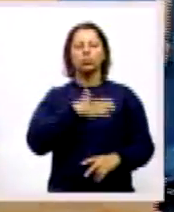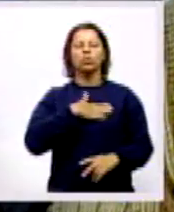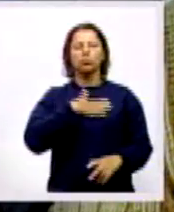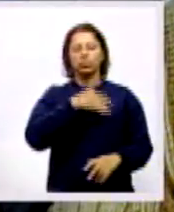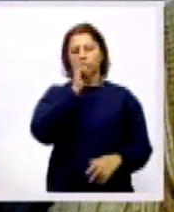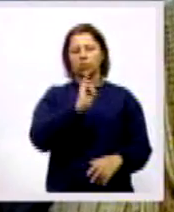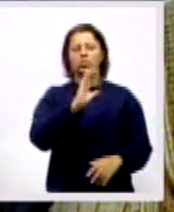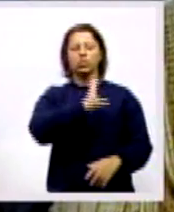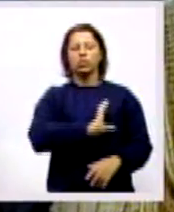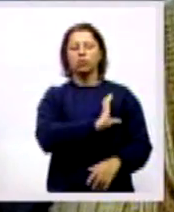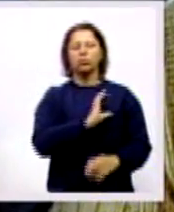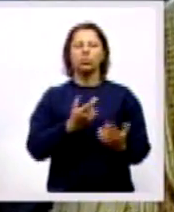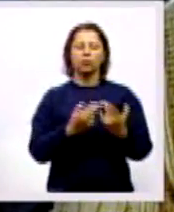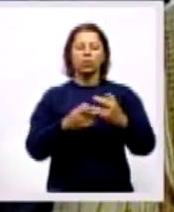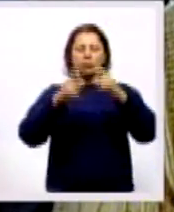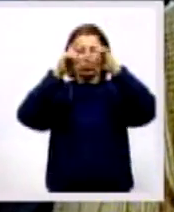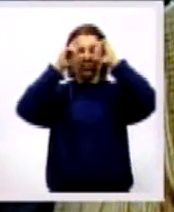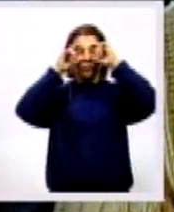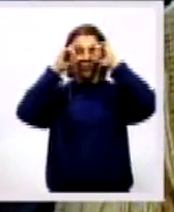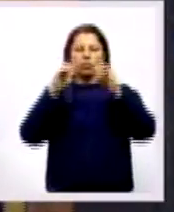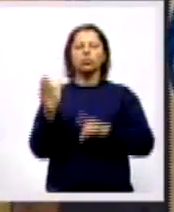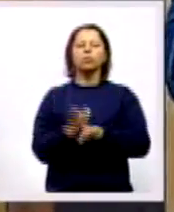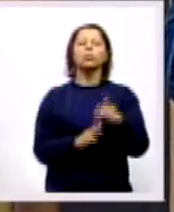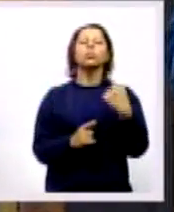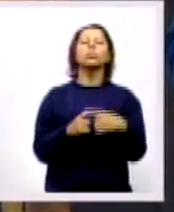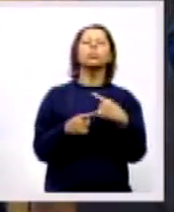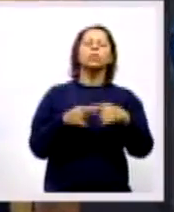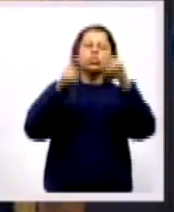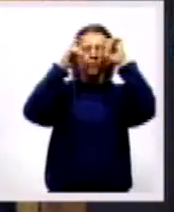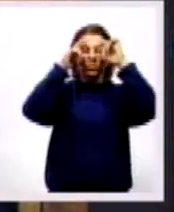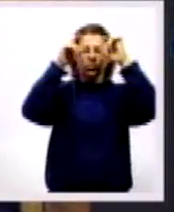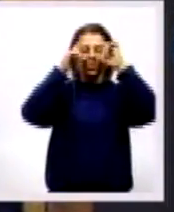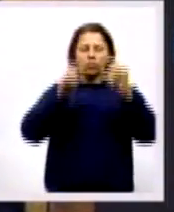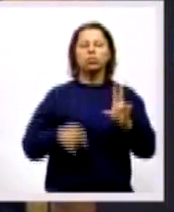que cristianismo é igual um óculos. Para que você usa óculos?